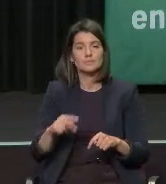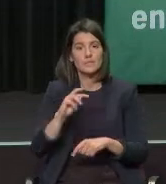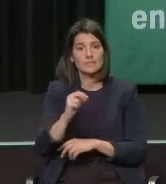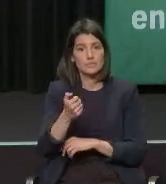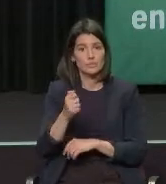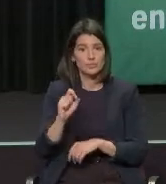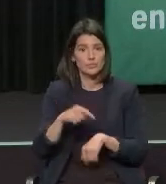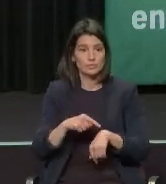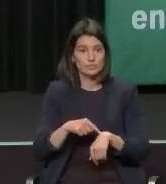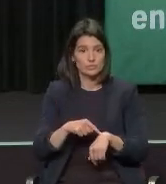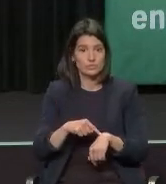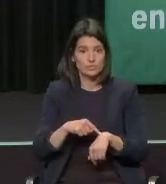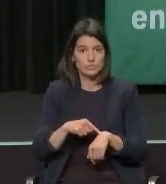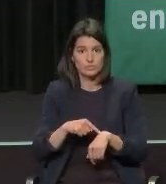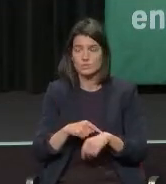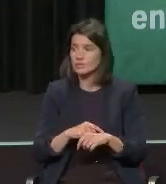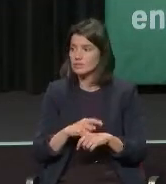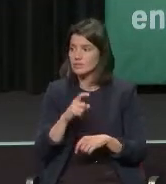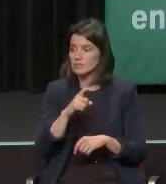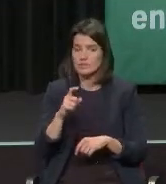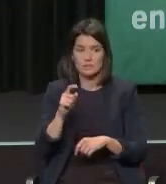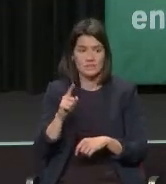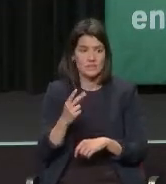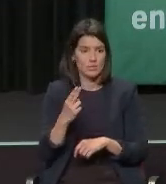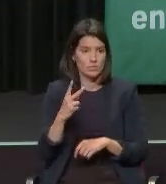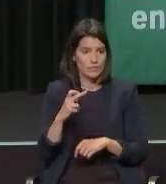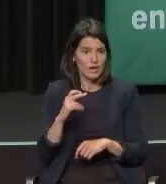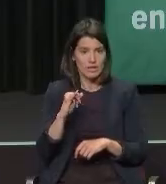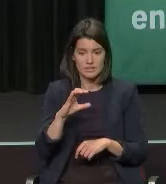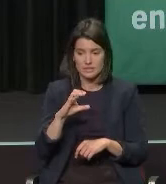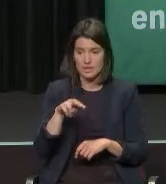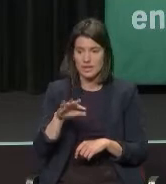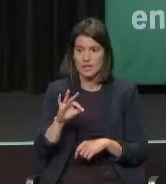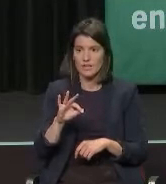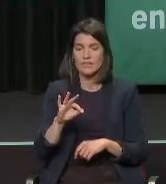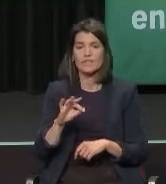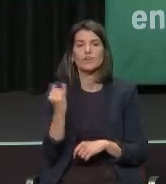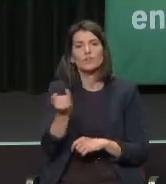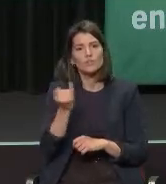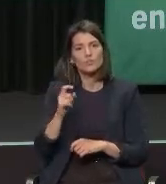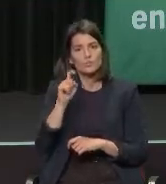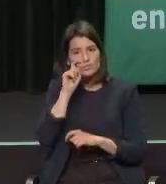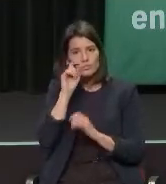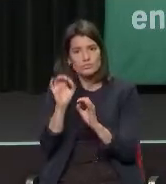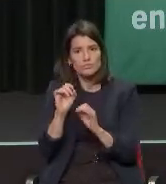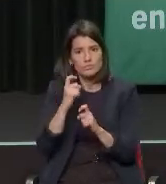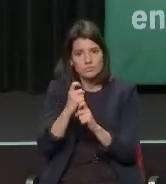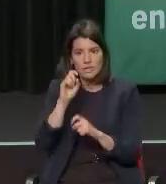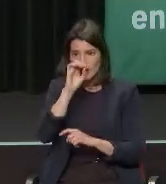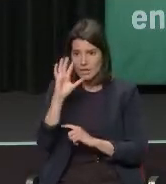35 minutos, José Uva, do ICNF, Instituto de Conservação da Natureza e da Floresta, para nos